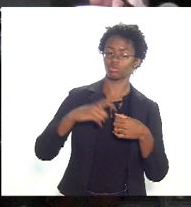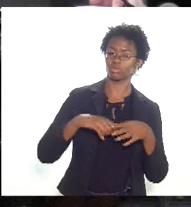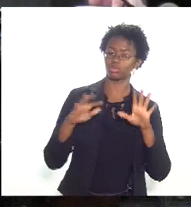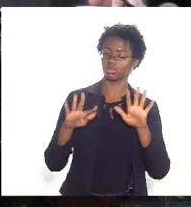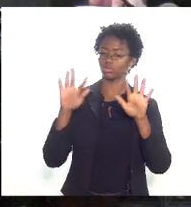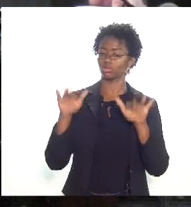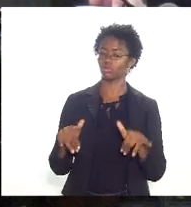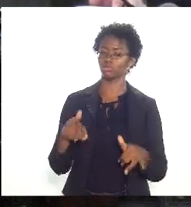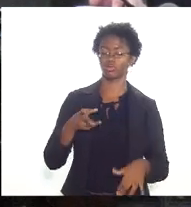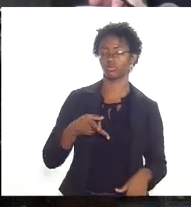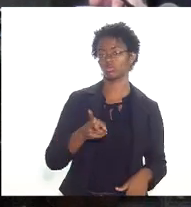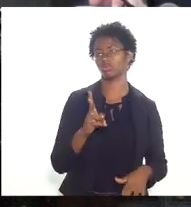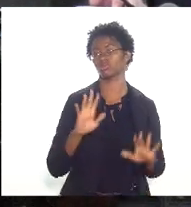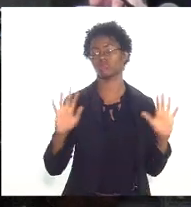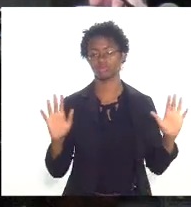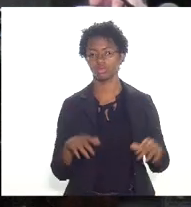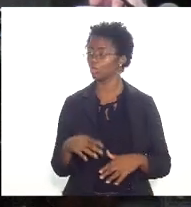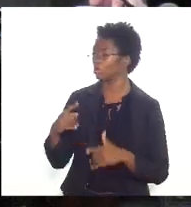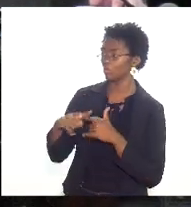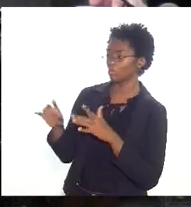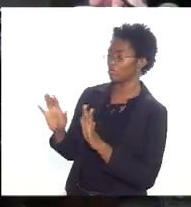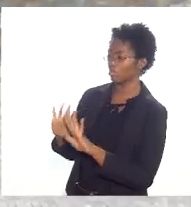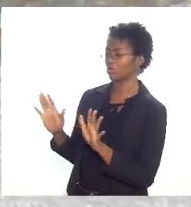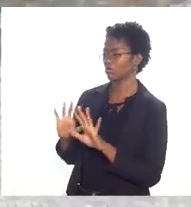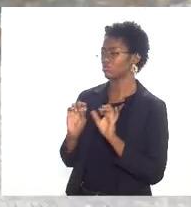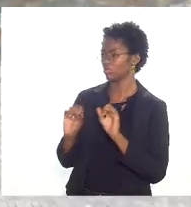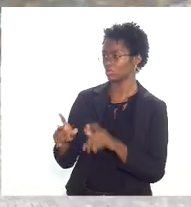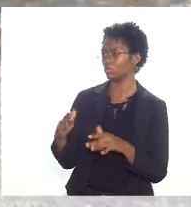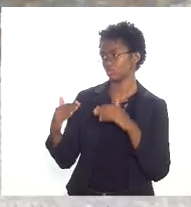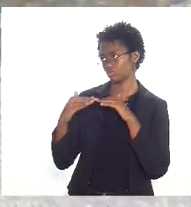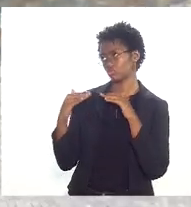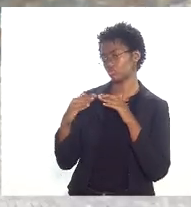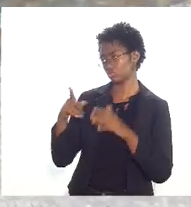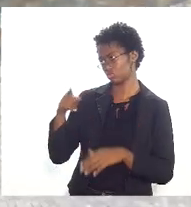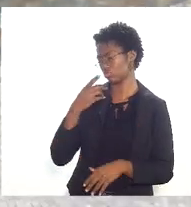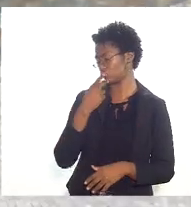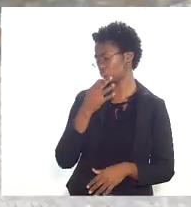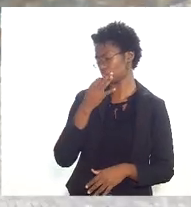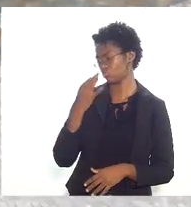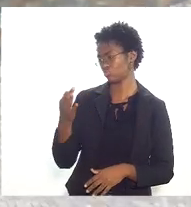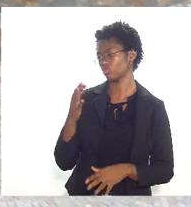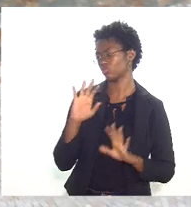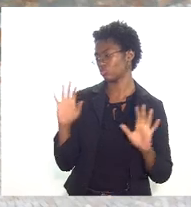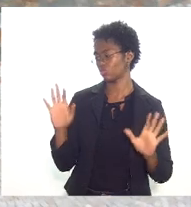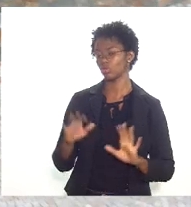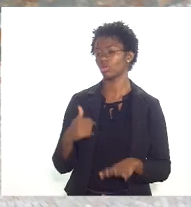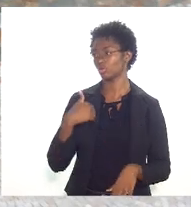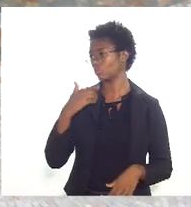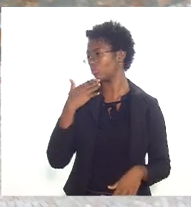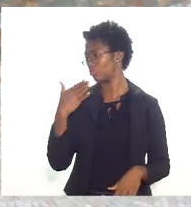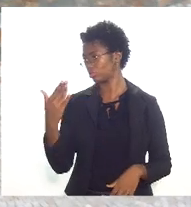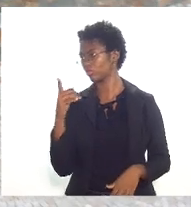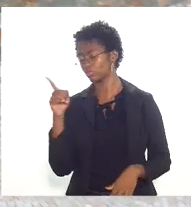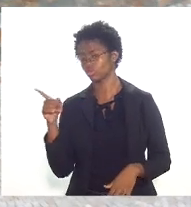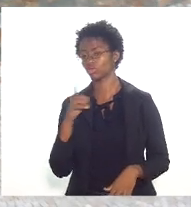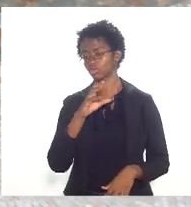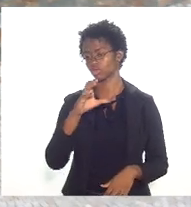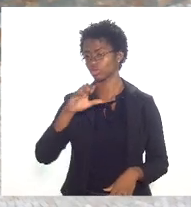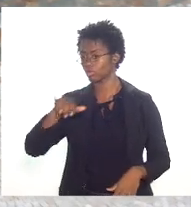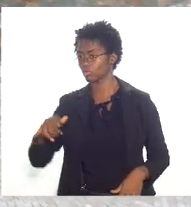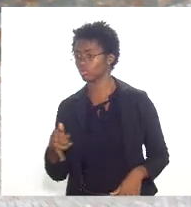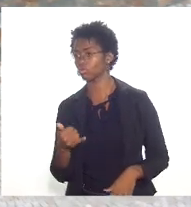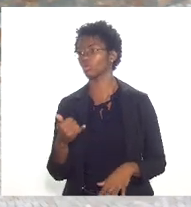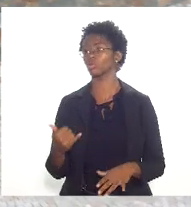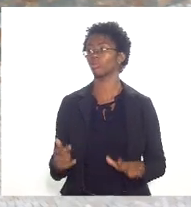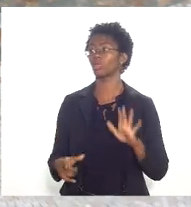ele segue o seu curso normal sem problema nenhum seu presente a ser a sugestão eu podia pedir para vocês que remeter à ccj para